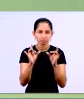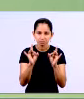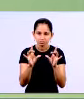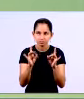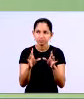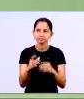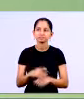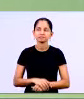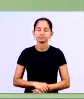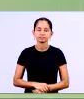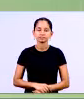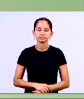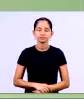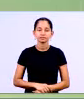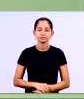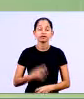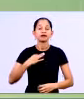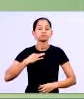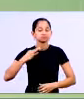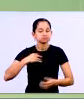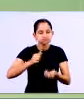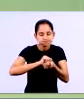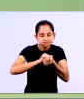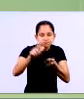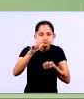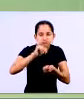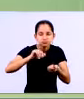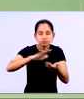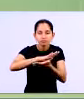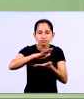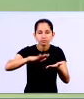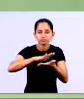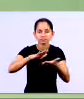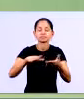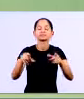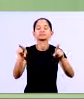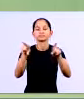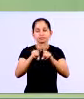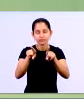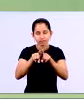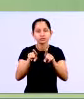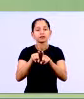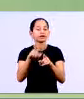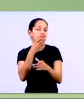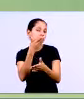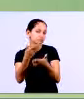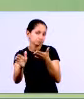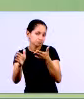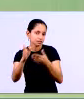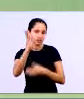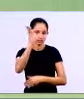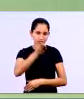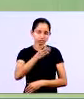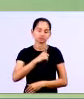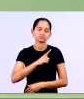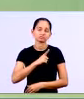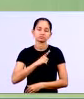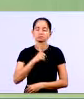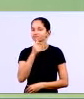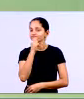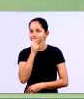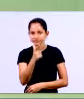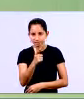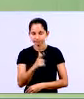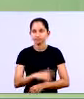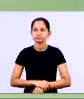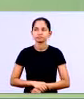formas risotônicas. Enxague, a mesma coisa. Então, perdeu também o acento. Aqui está